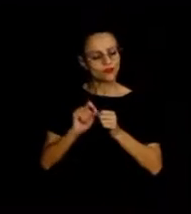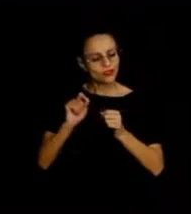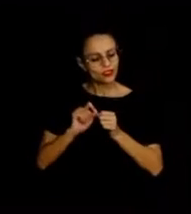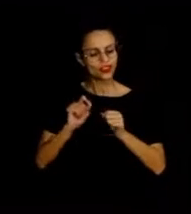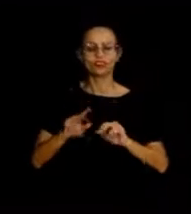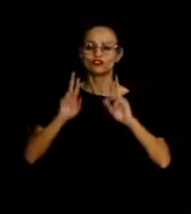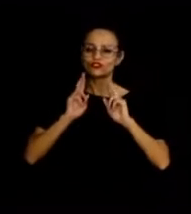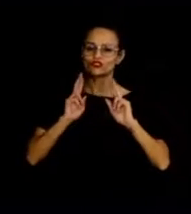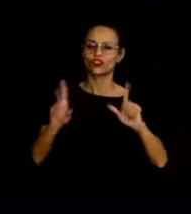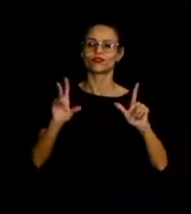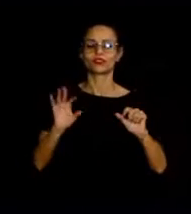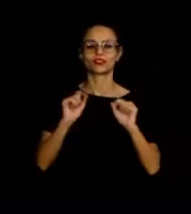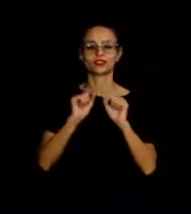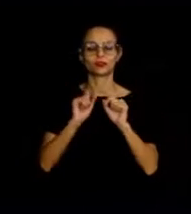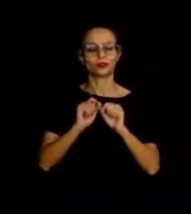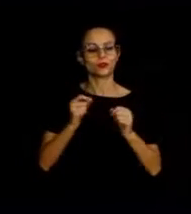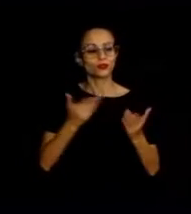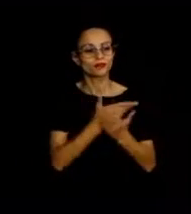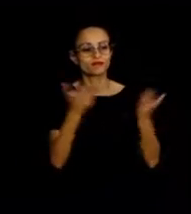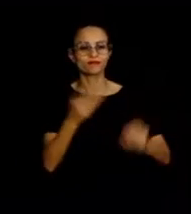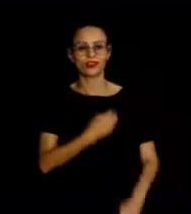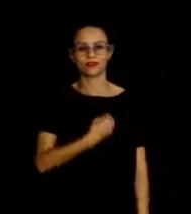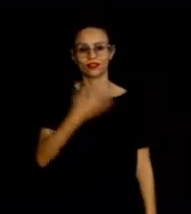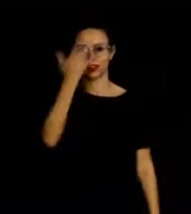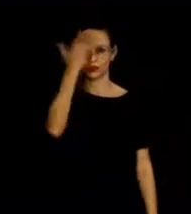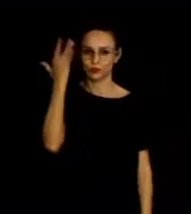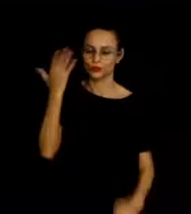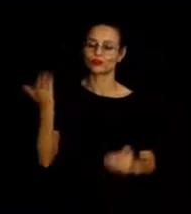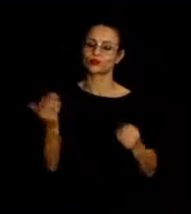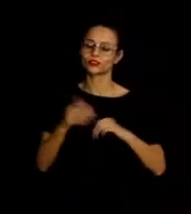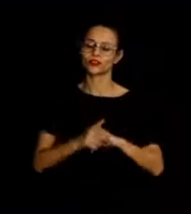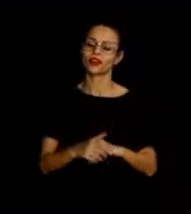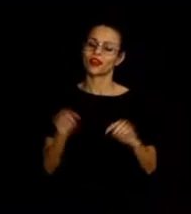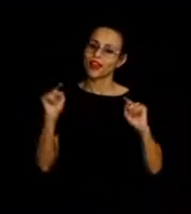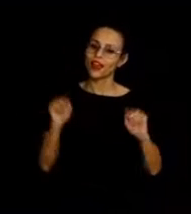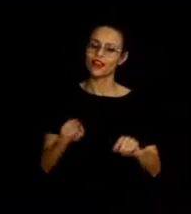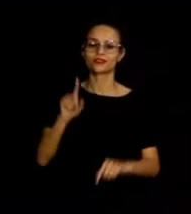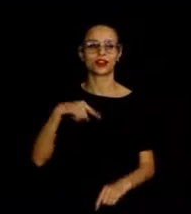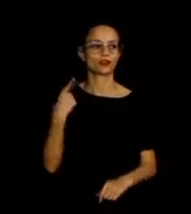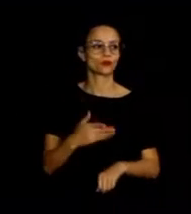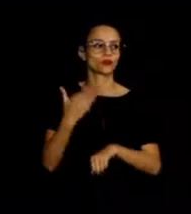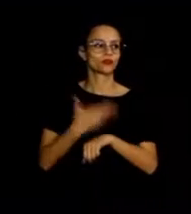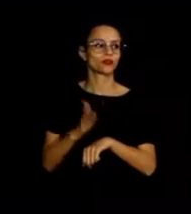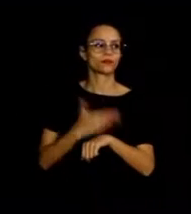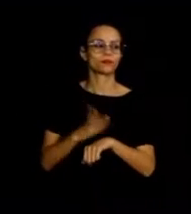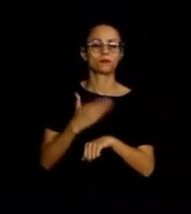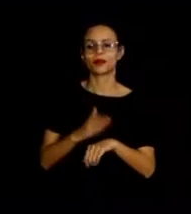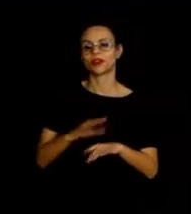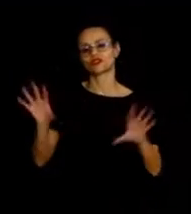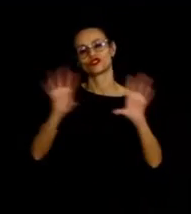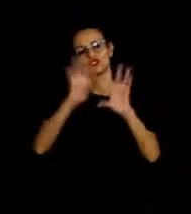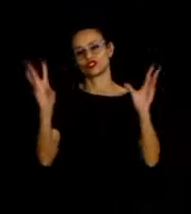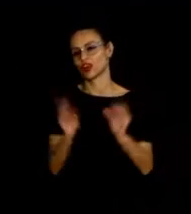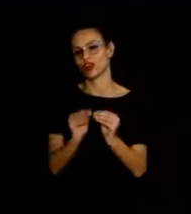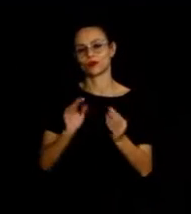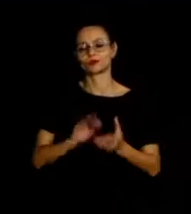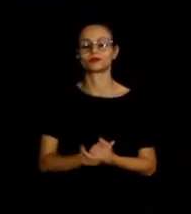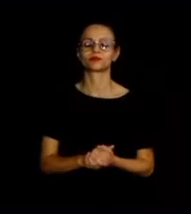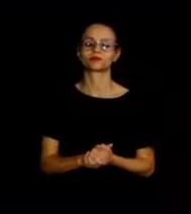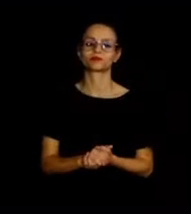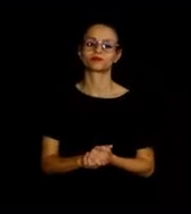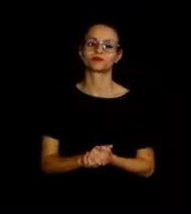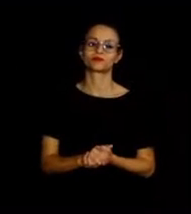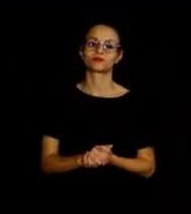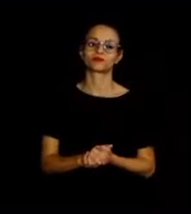mesmo na na vida de alguém e essa é a nossa prática em linhas Gerais